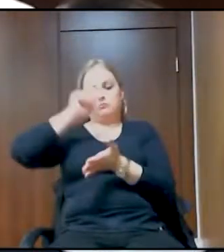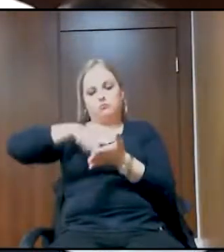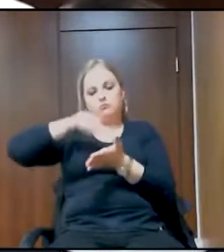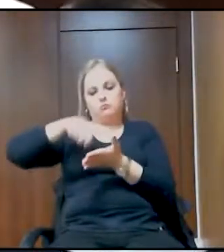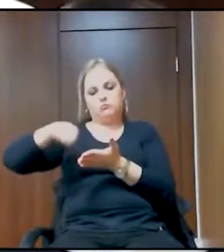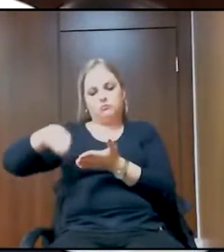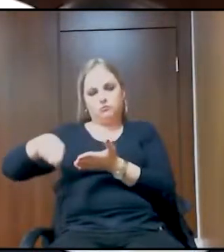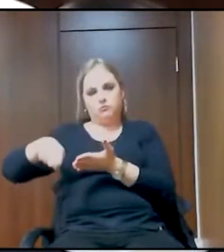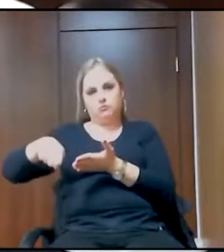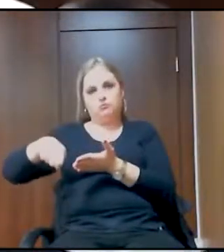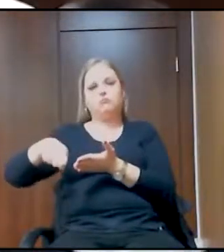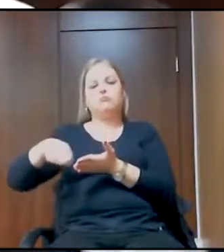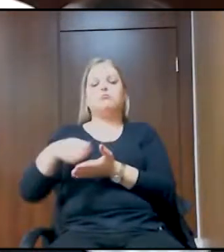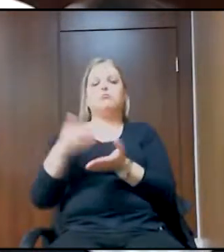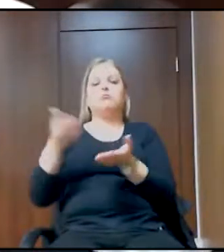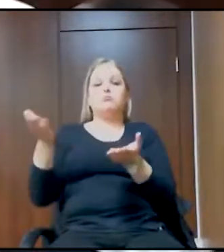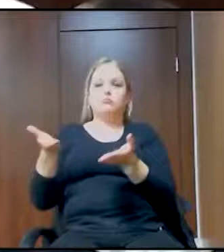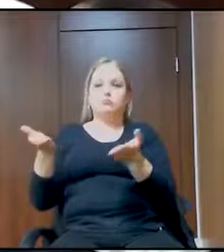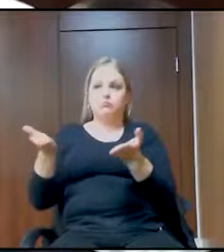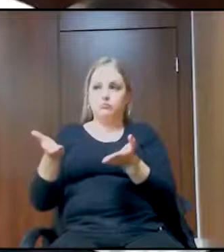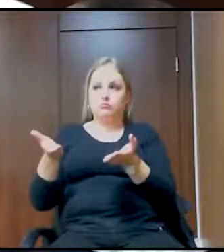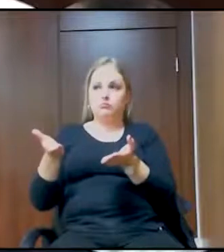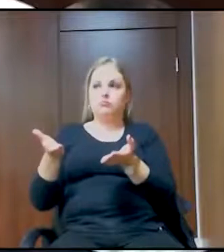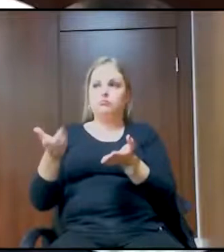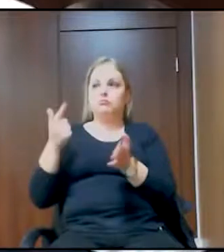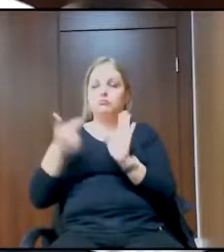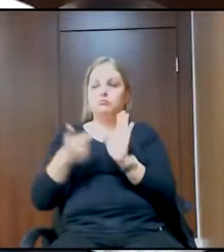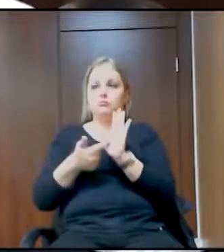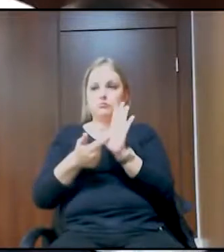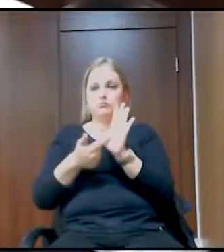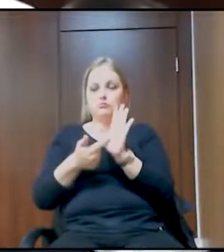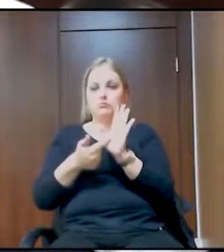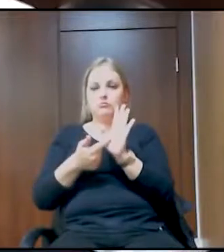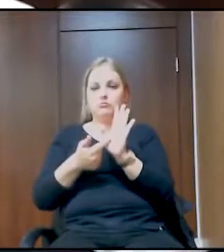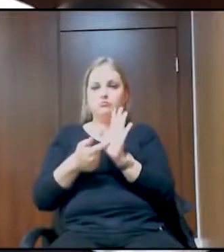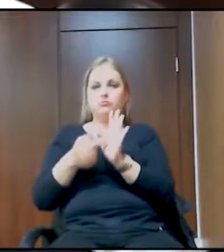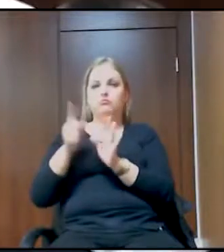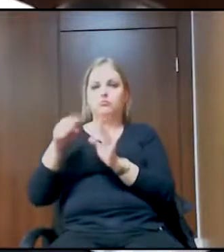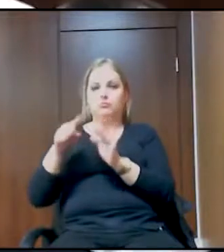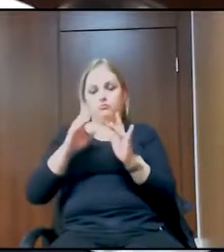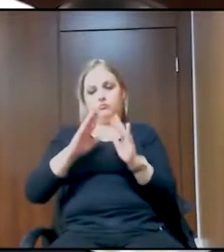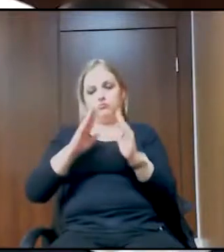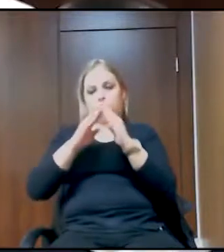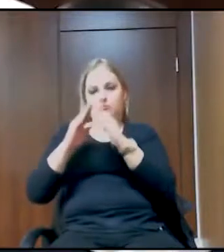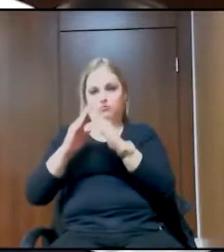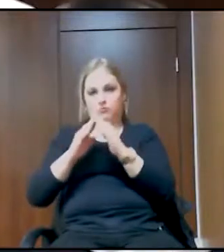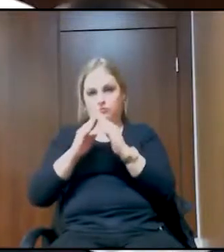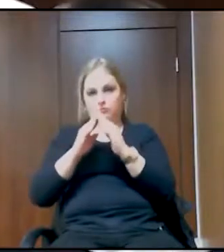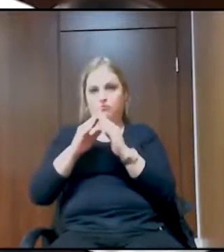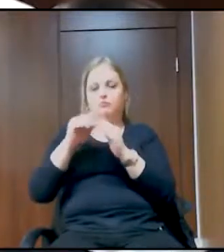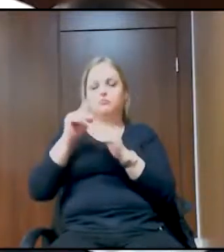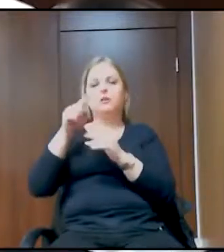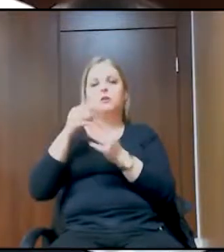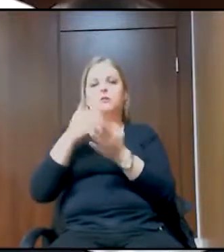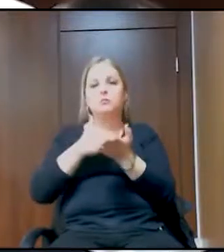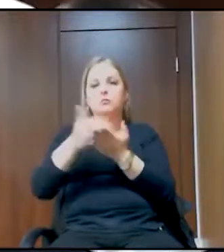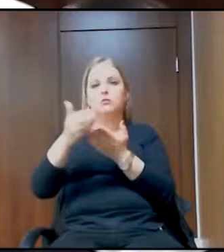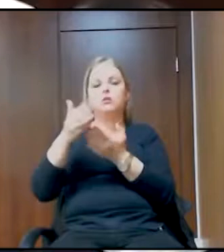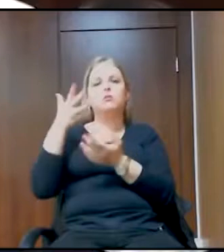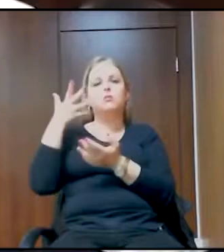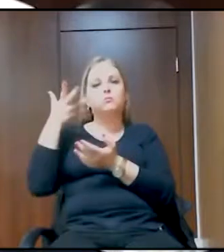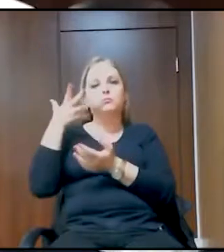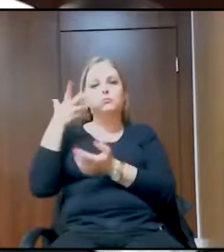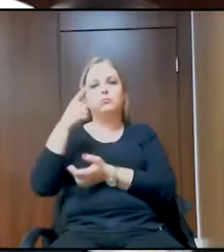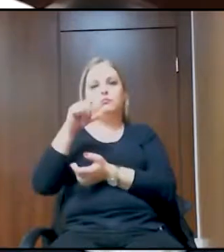A gente vai fazer, vai oportunizar aqui para o secretário de Habitação fazer uma fala inicial de